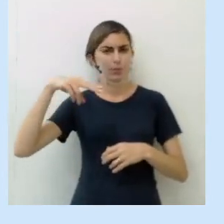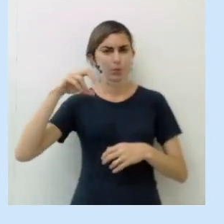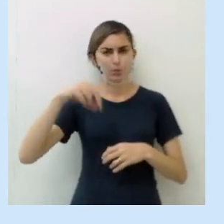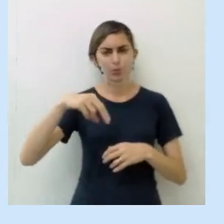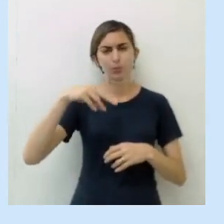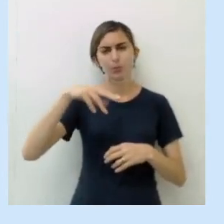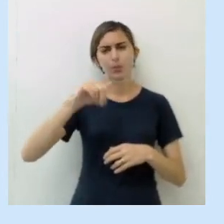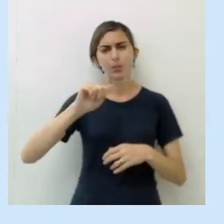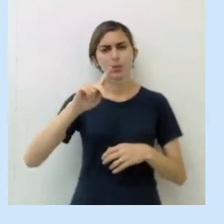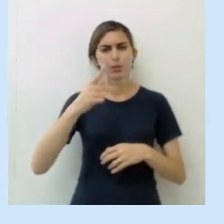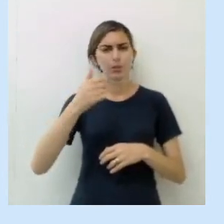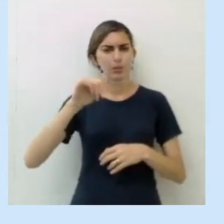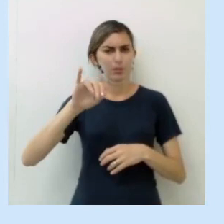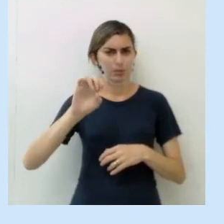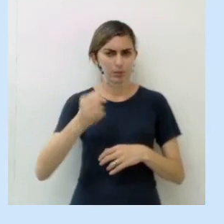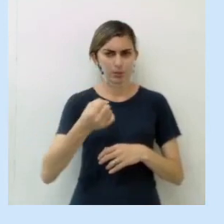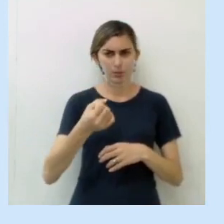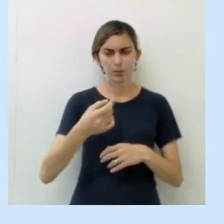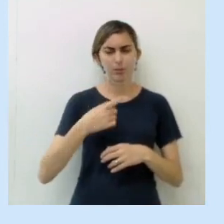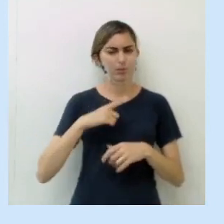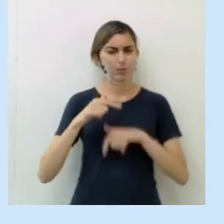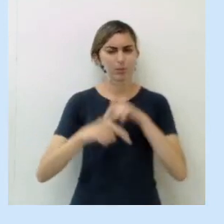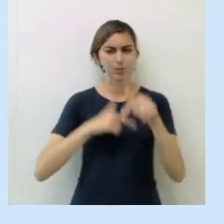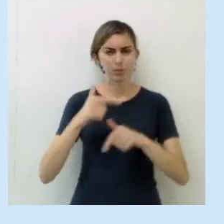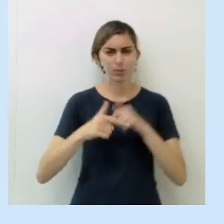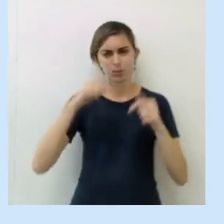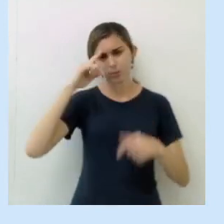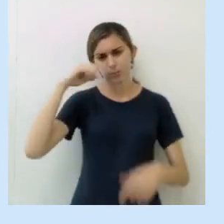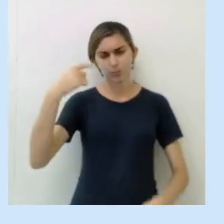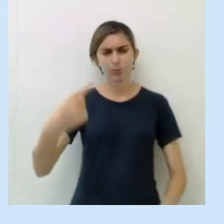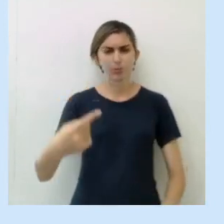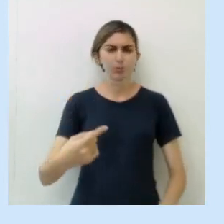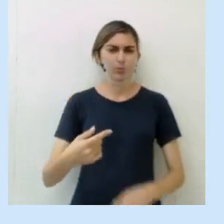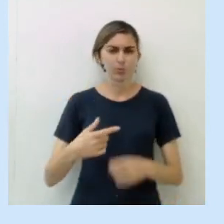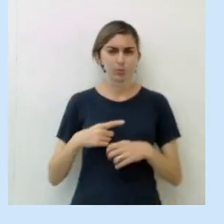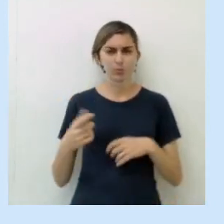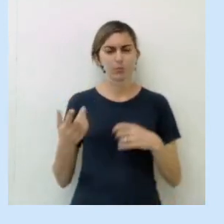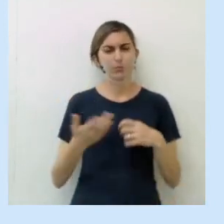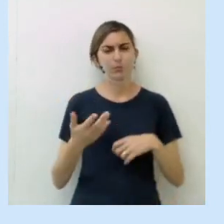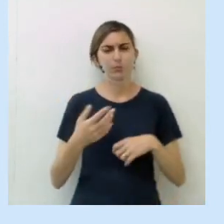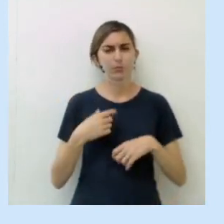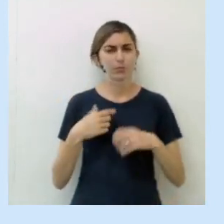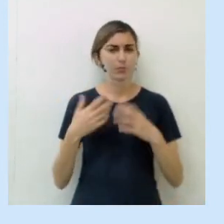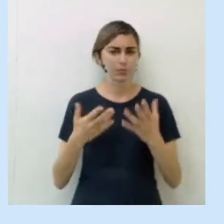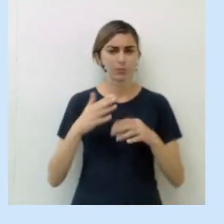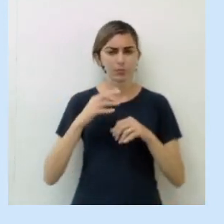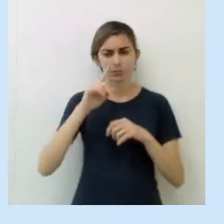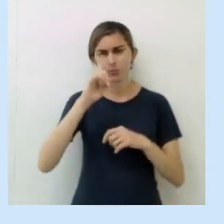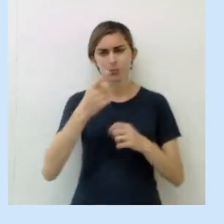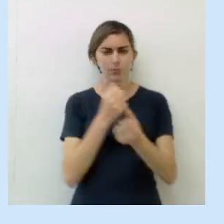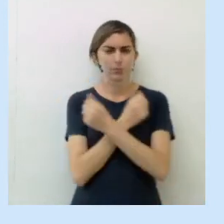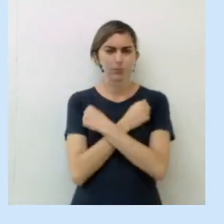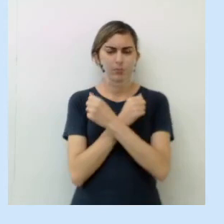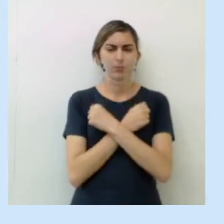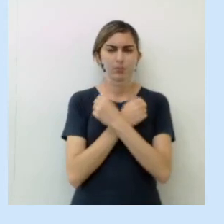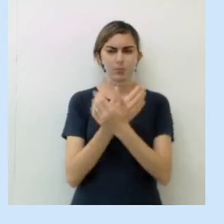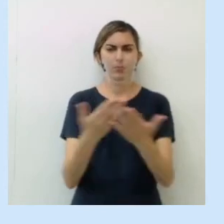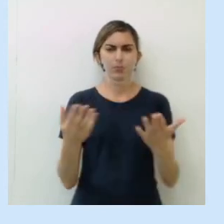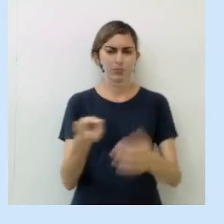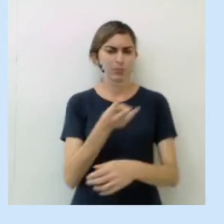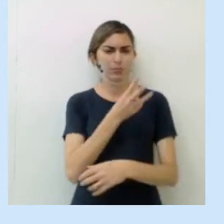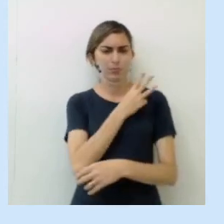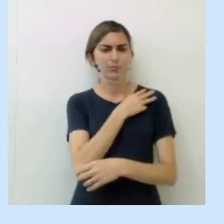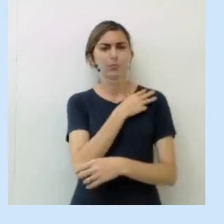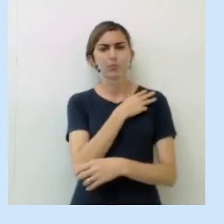minha escola lá em São Lourenço da Mata, onde eu trabalho todos os dias, basicamente, certo, pessoal? Então, deixa eu mandar um abraço aqui para o pessoal terceiro